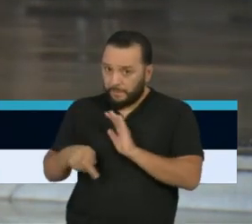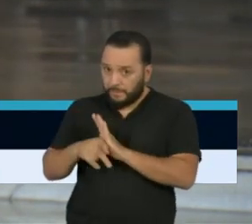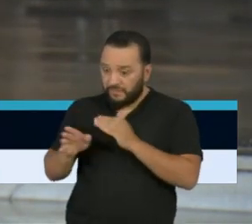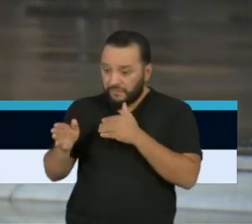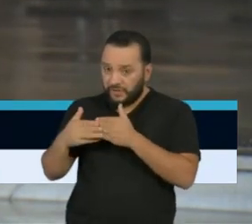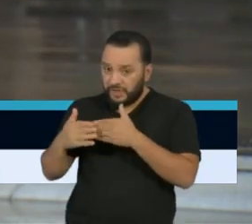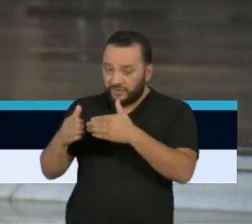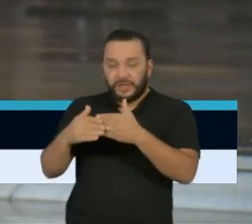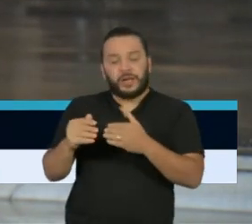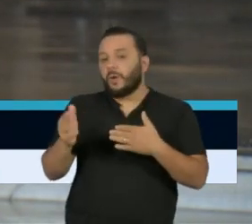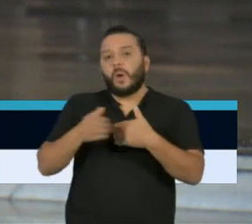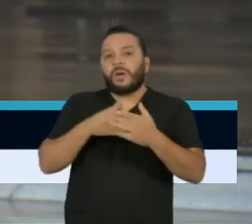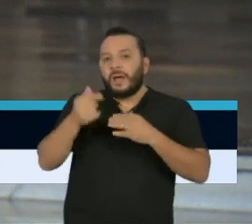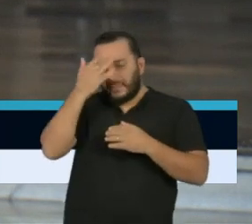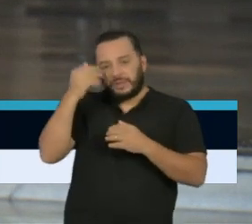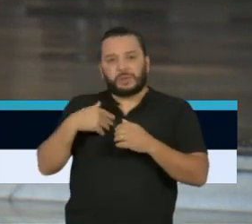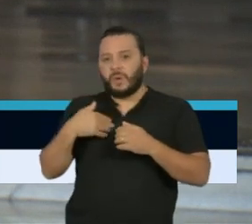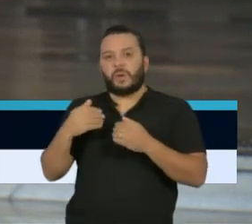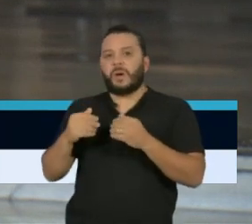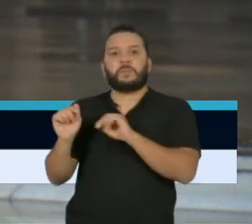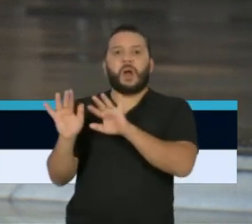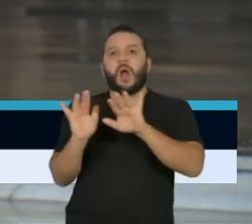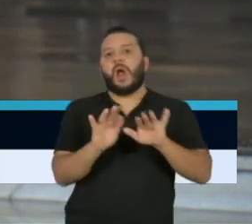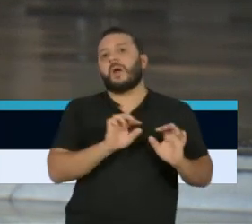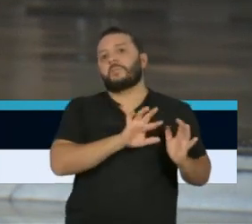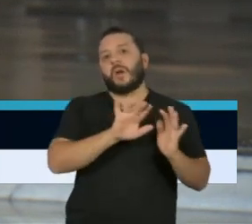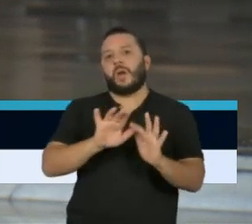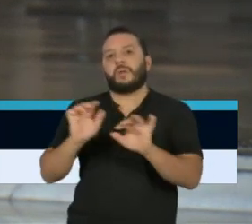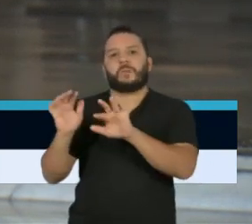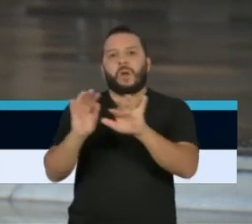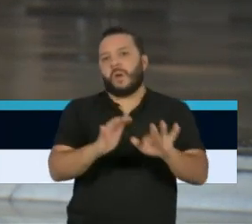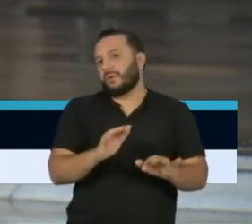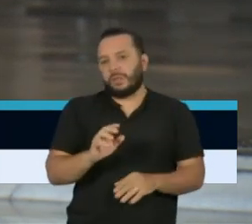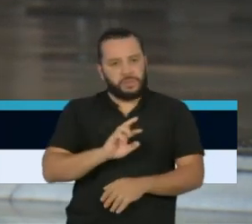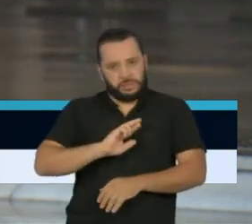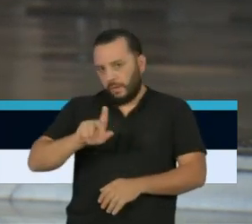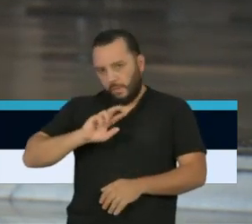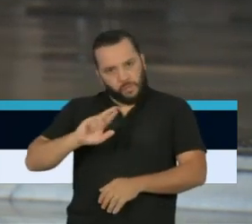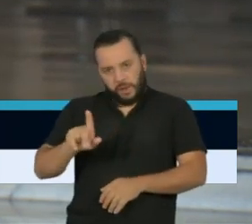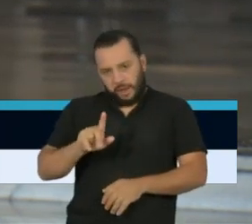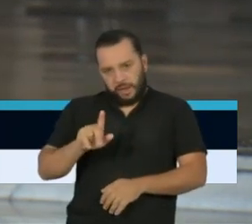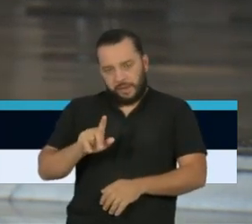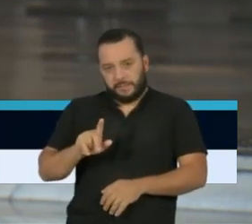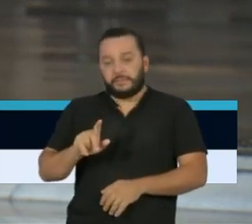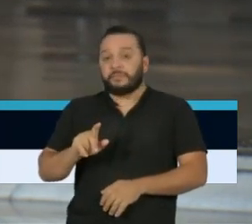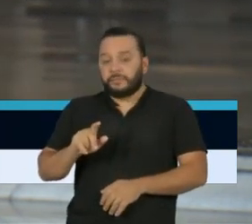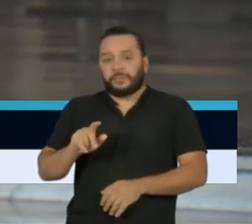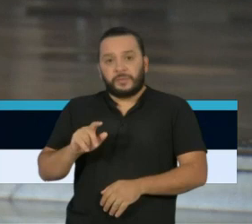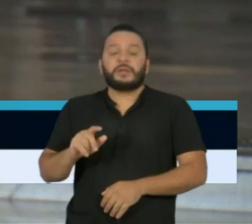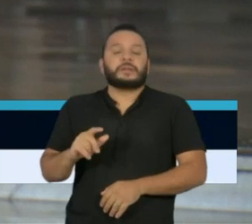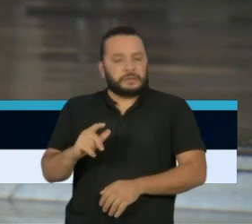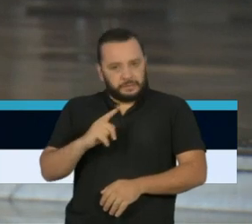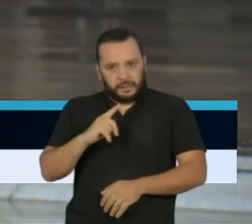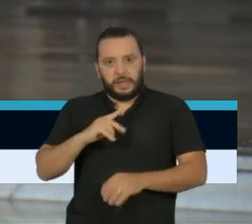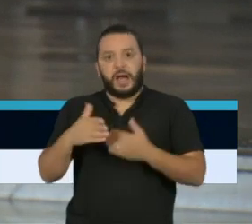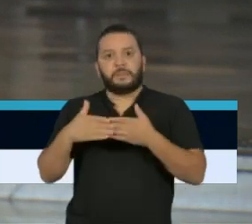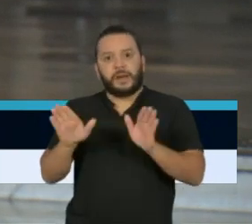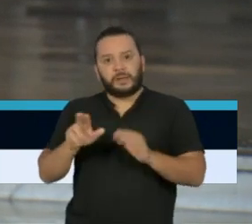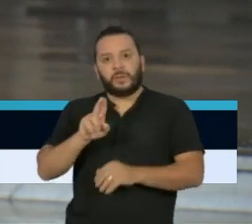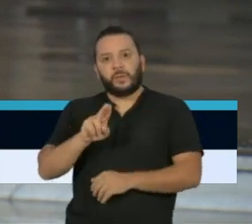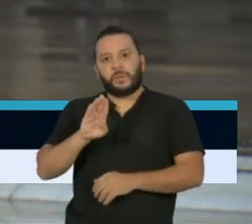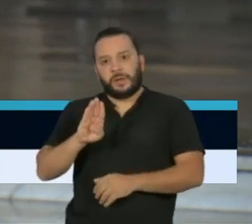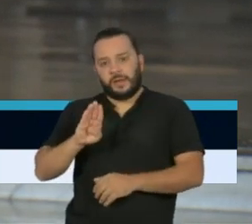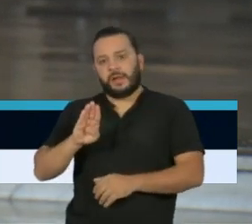seja, não são hospitais para a comunidade do entorno procurar. A porta aberta continua sendo a UBS,